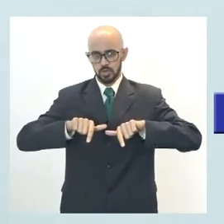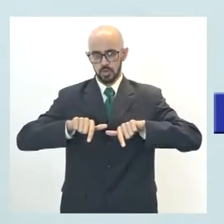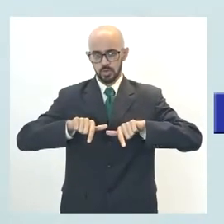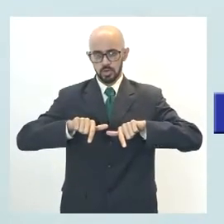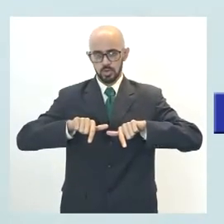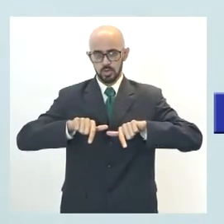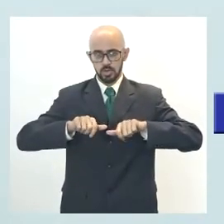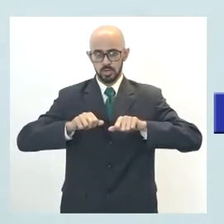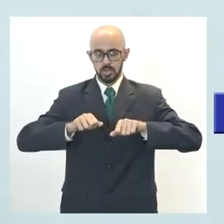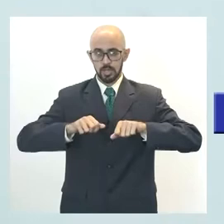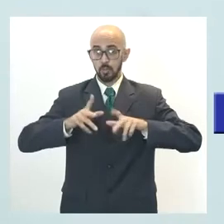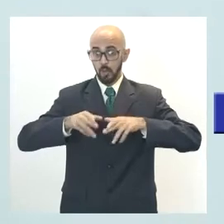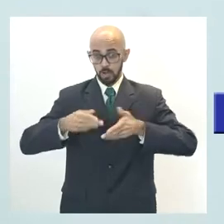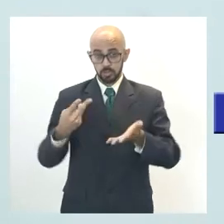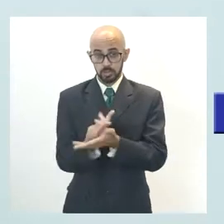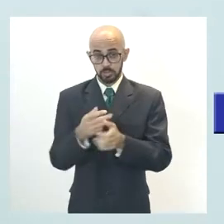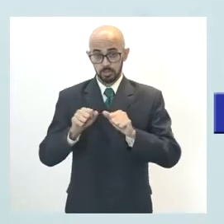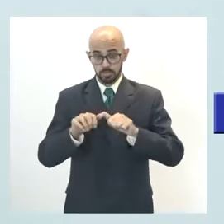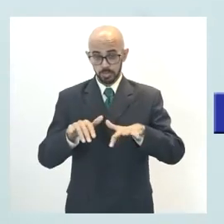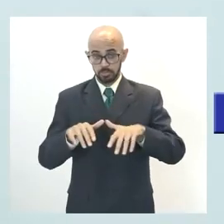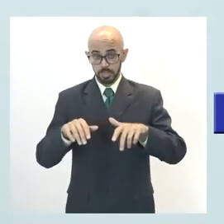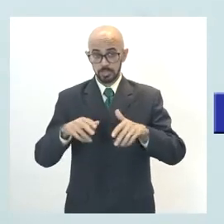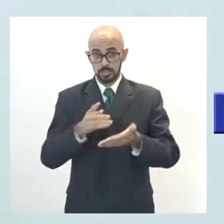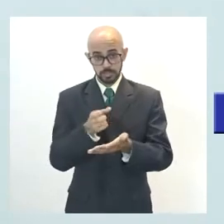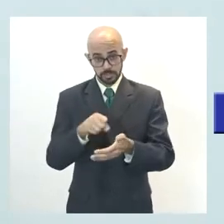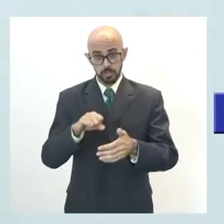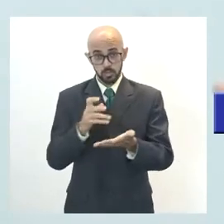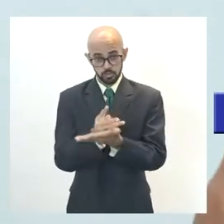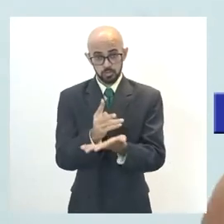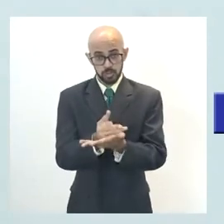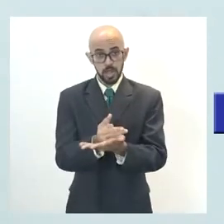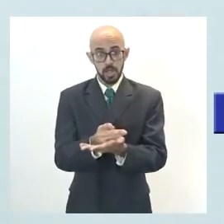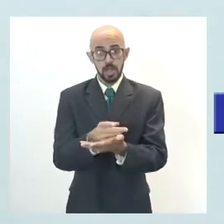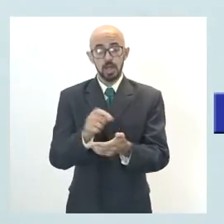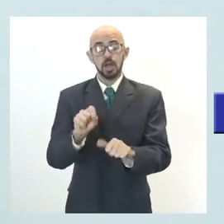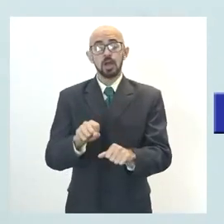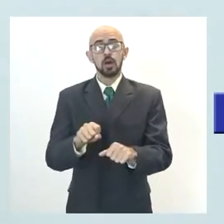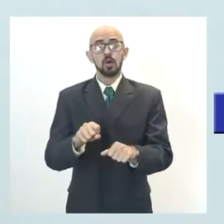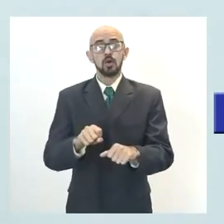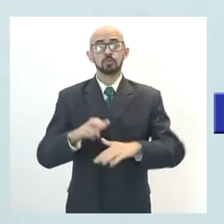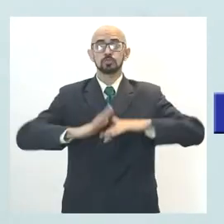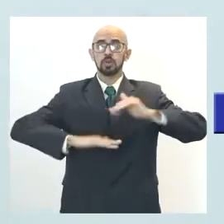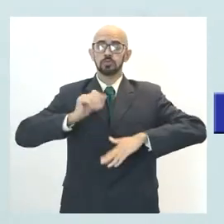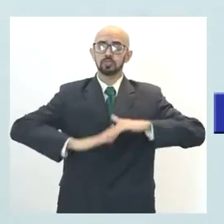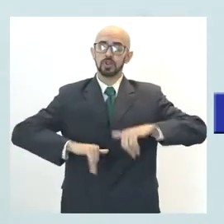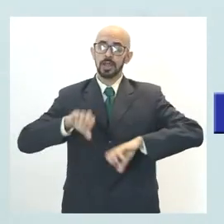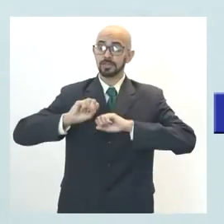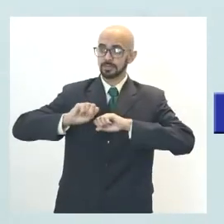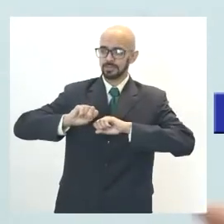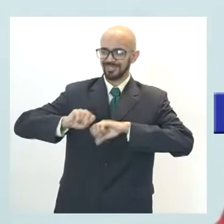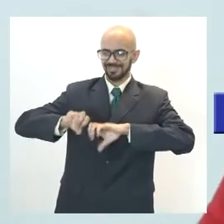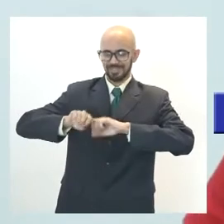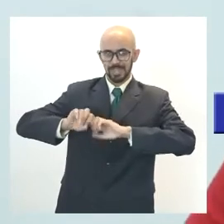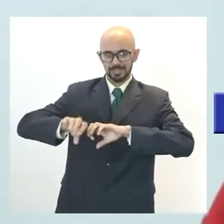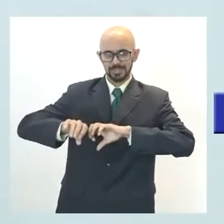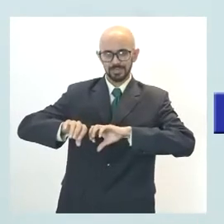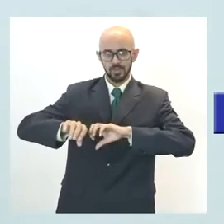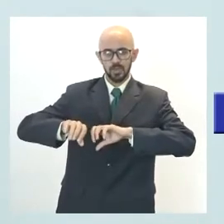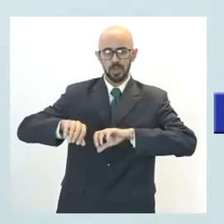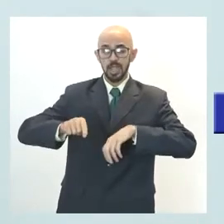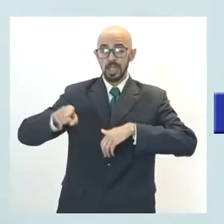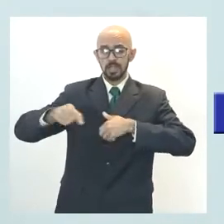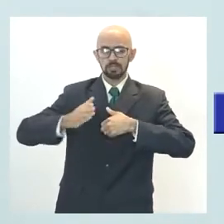a minha se deve aos profissionais de educação que colocaram a sua as suas